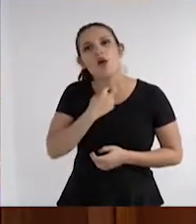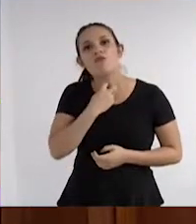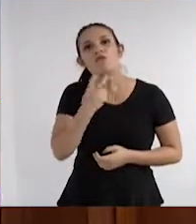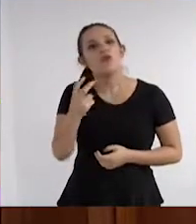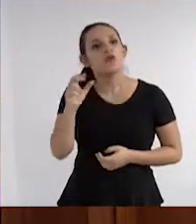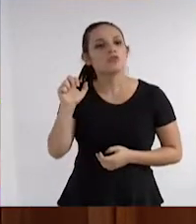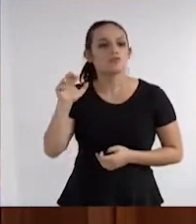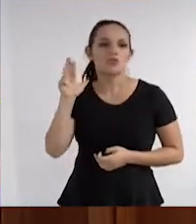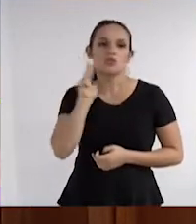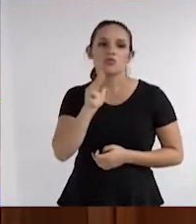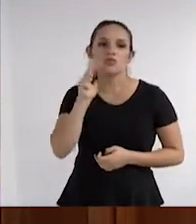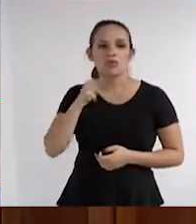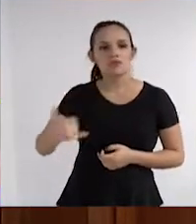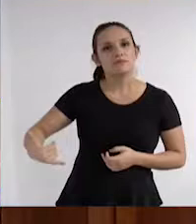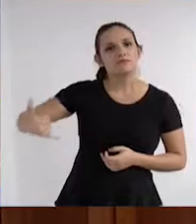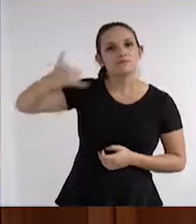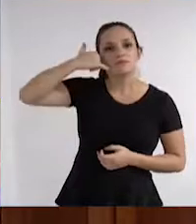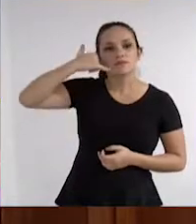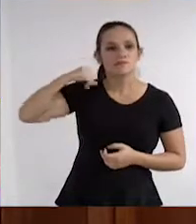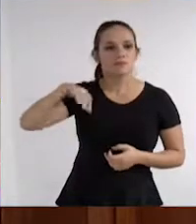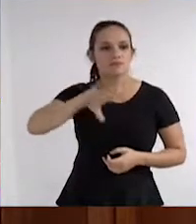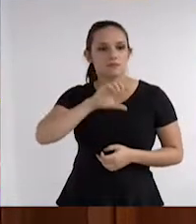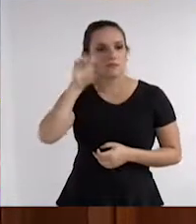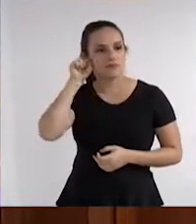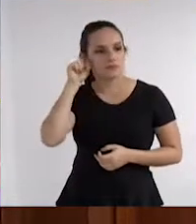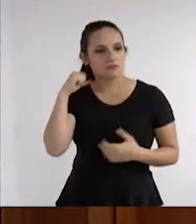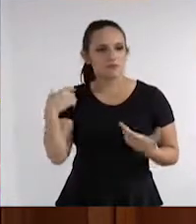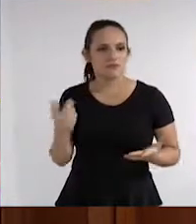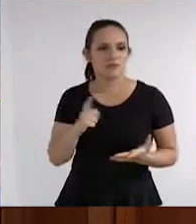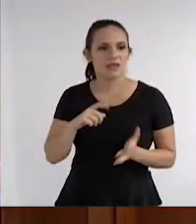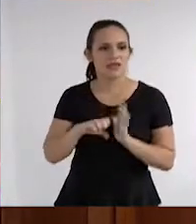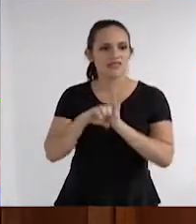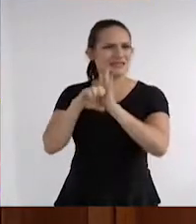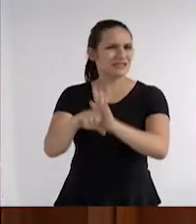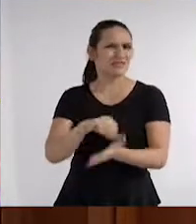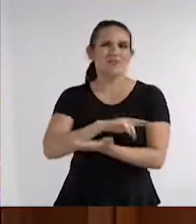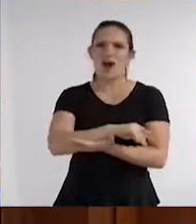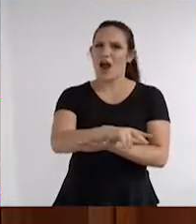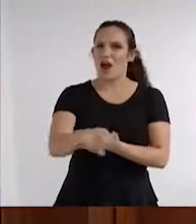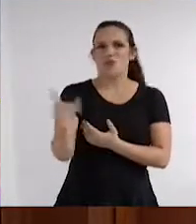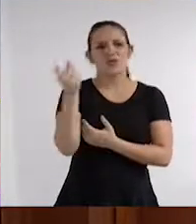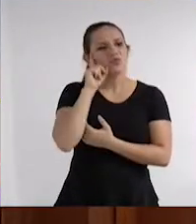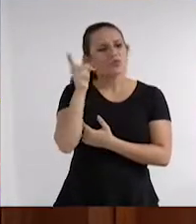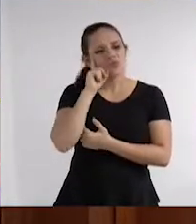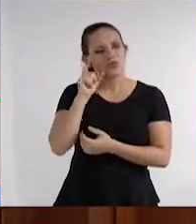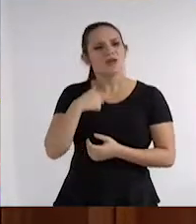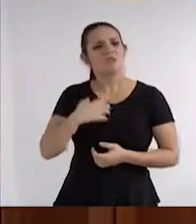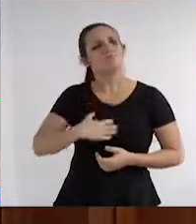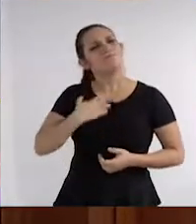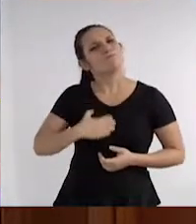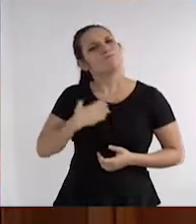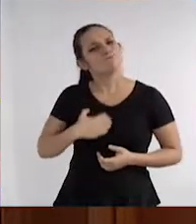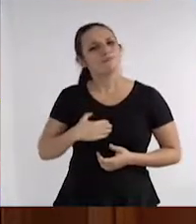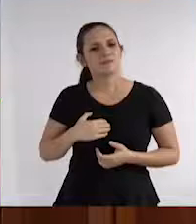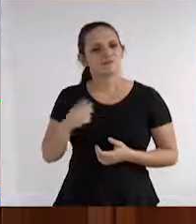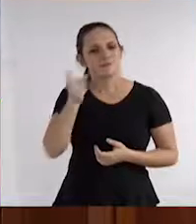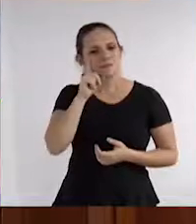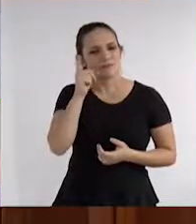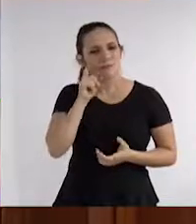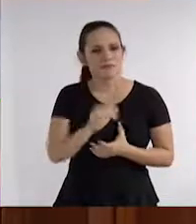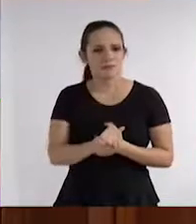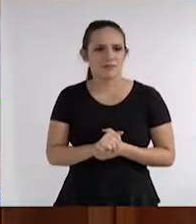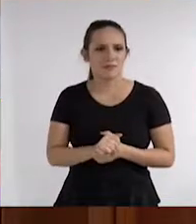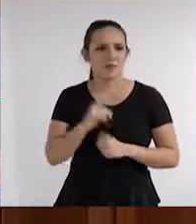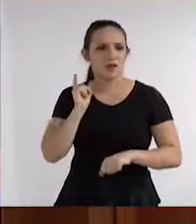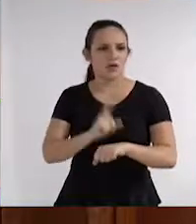Lula e não de outros que foram colocados. E tantos outros exemplos que nós vemos todos os dias. É essa indignação que toma conta quando a gente vem